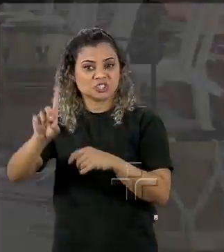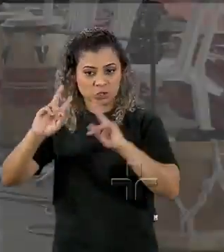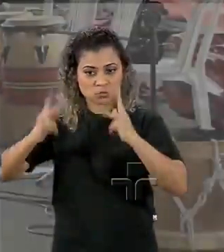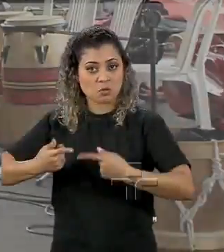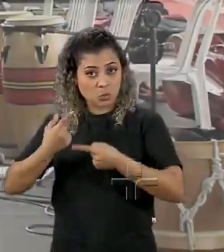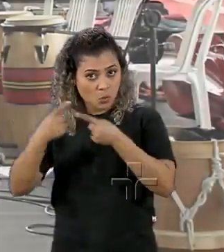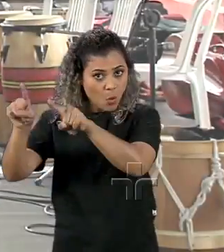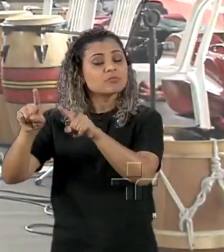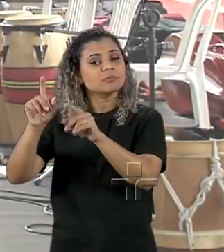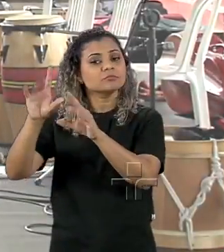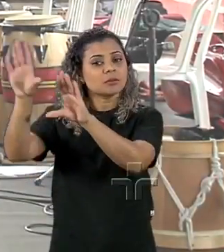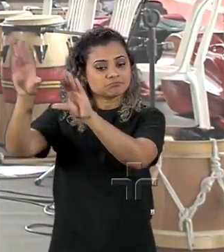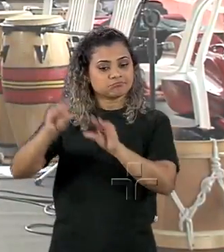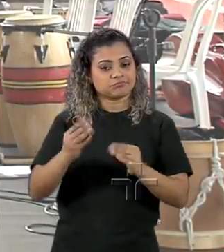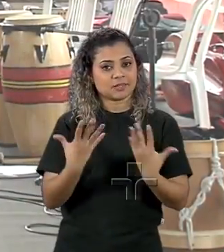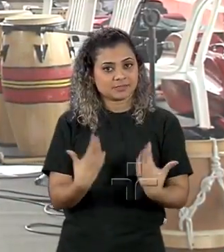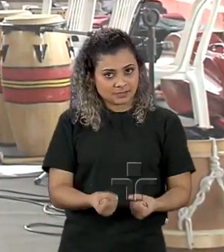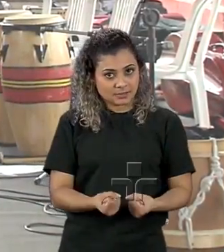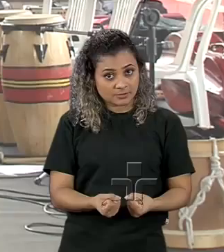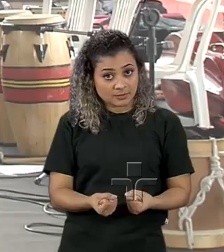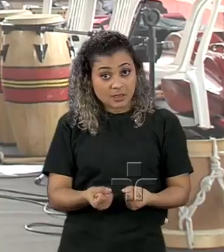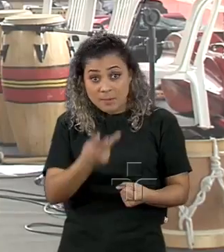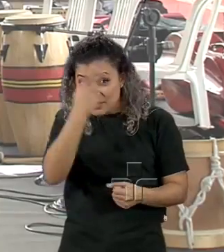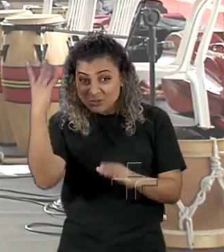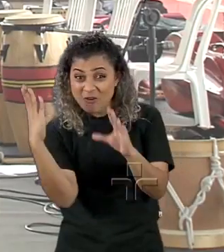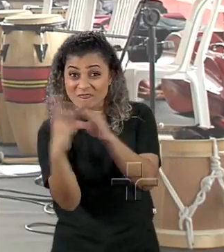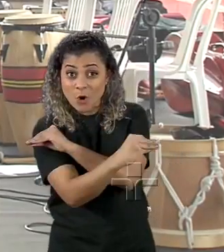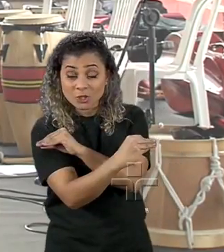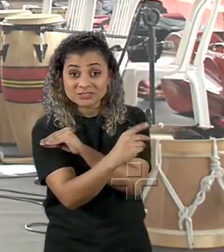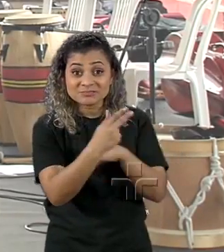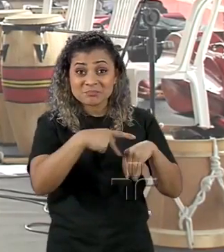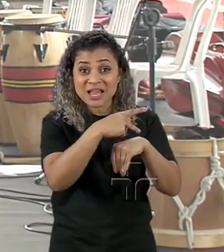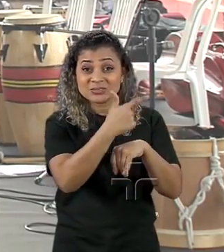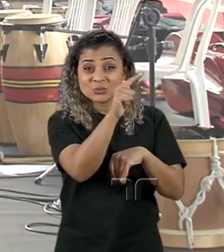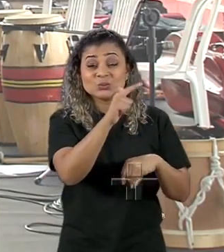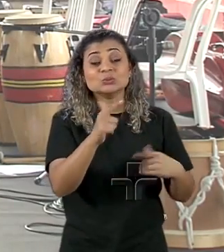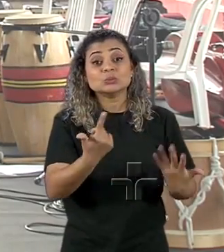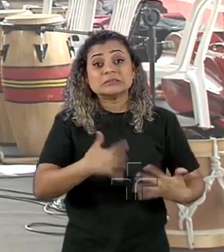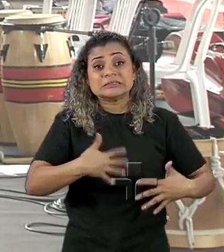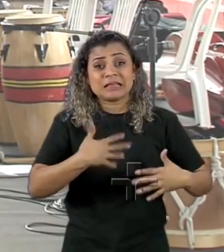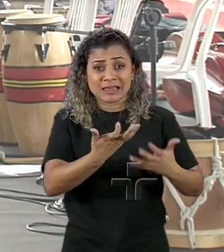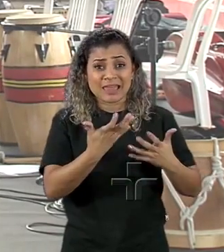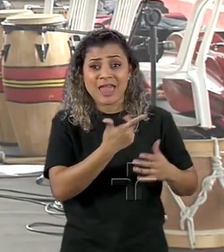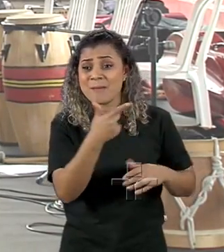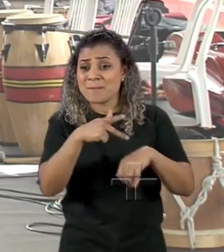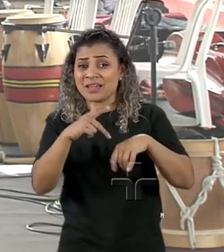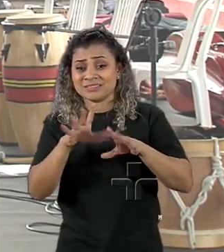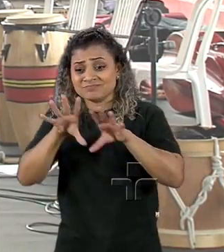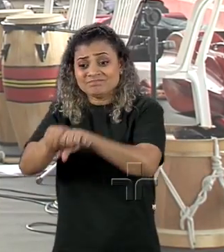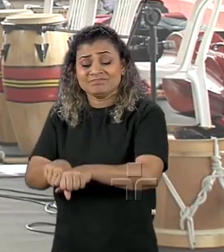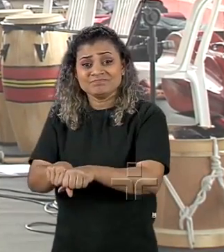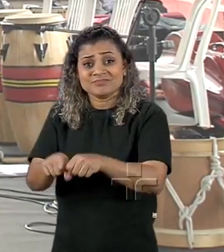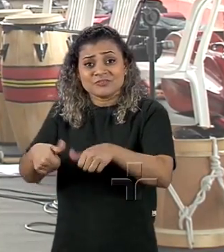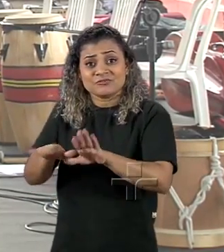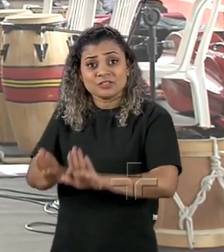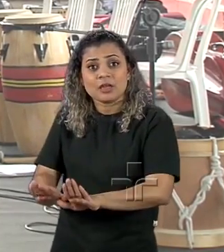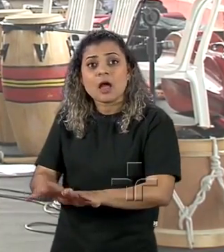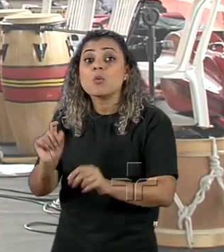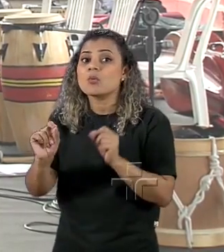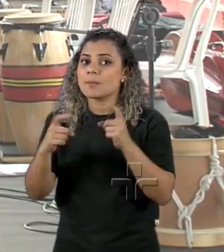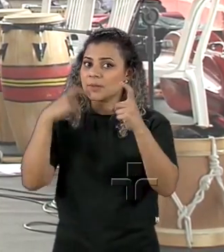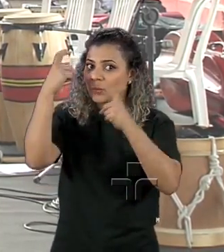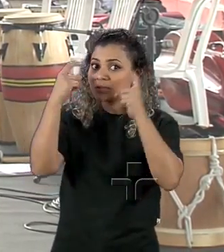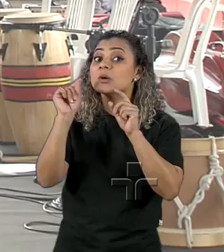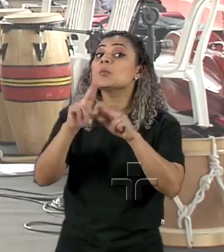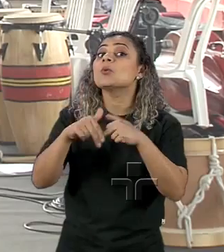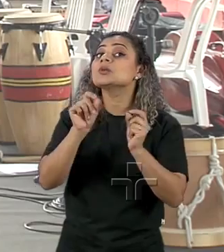humanos. Para quem foge do próprio país e tenta recomeçar a vida em um novo lugar, as principais preocupações costumam girar em torno de